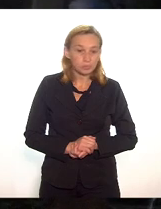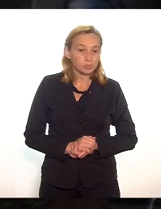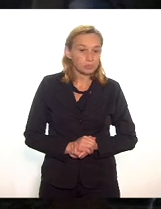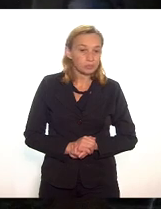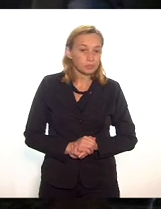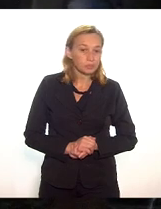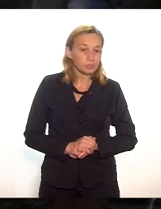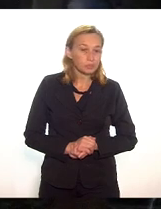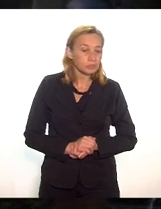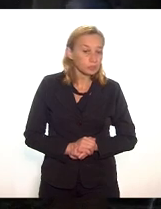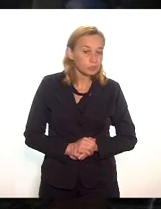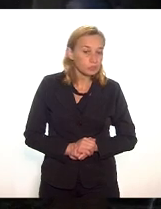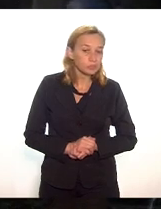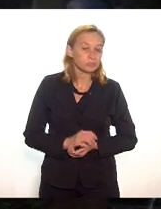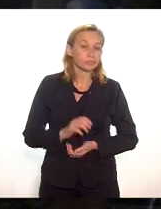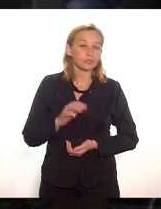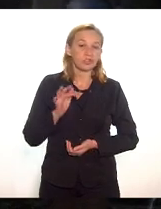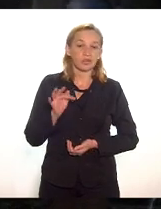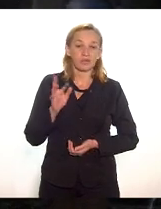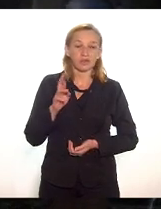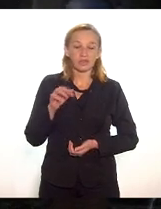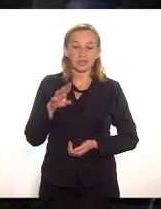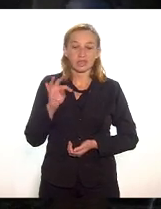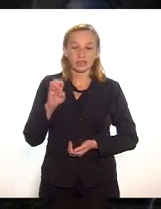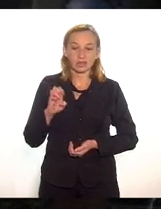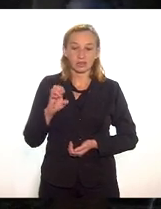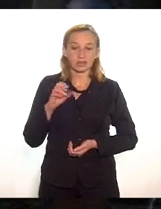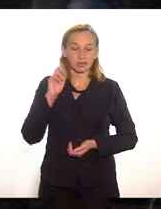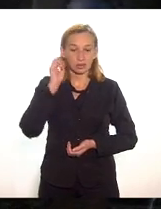Deputada Franciane Mota.